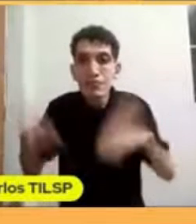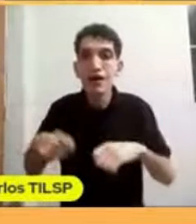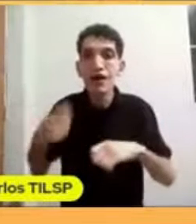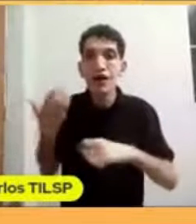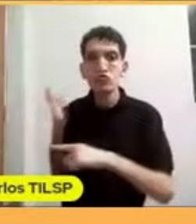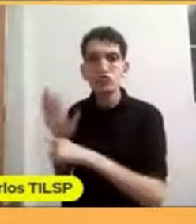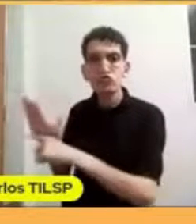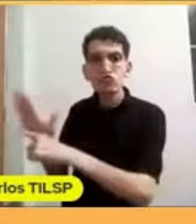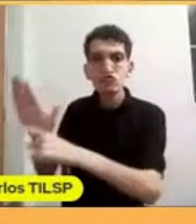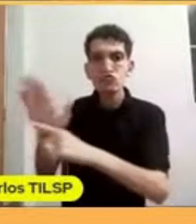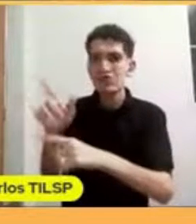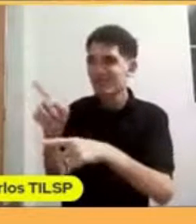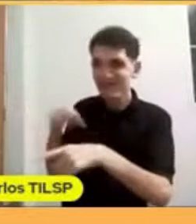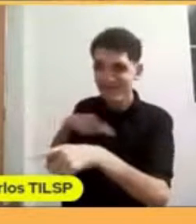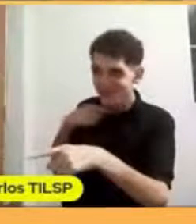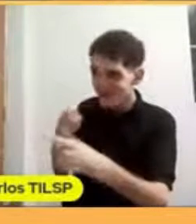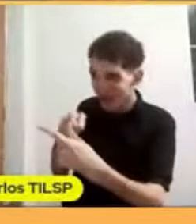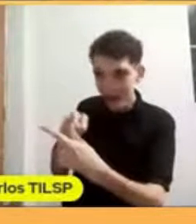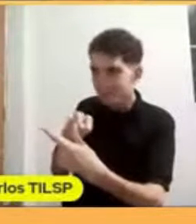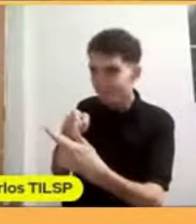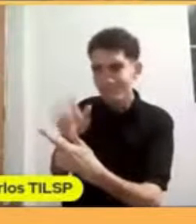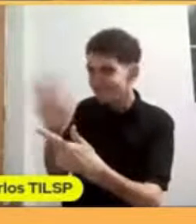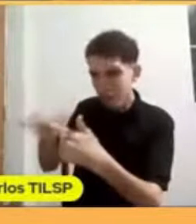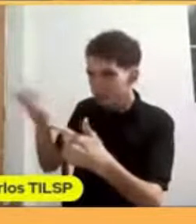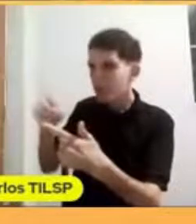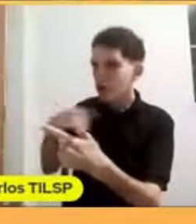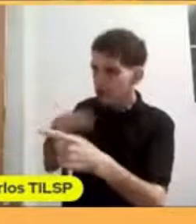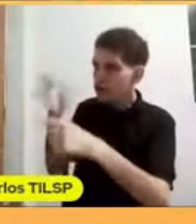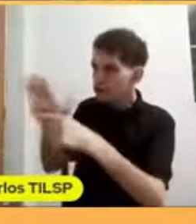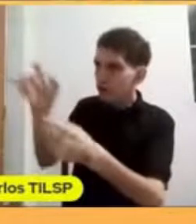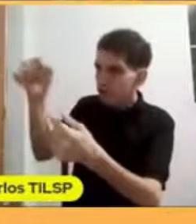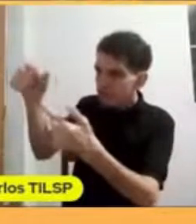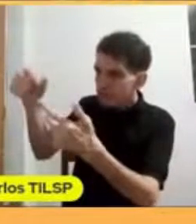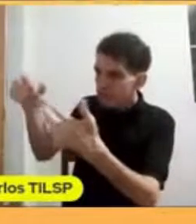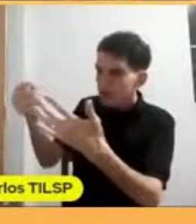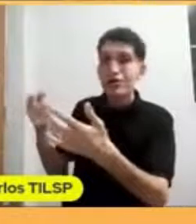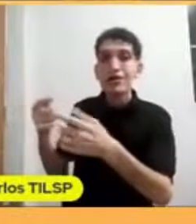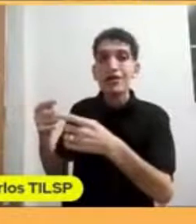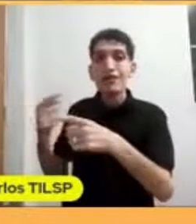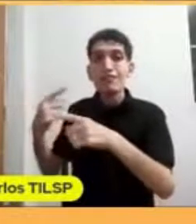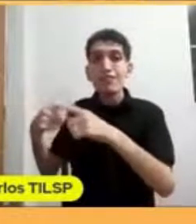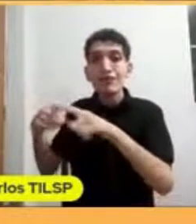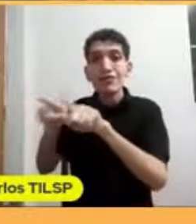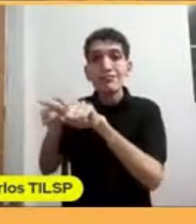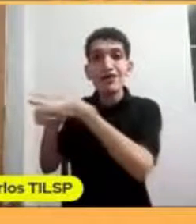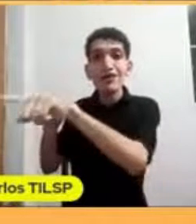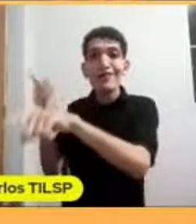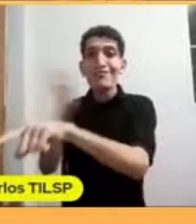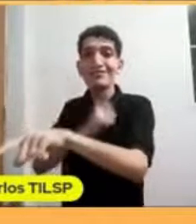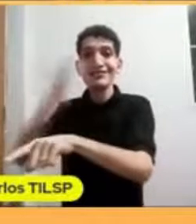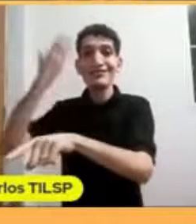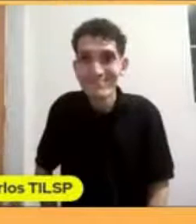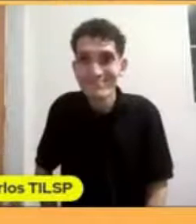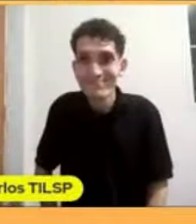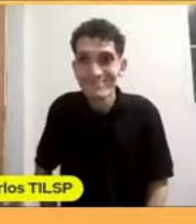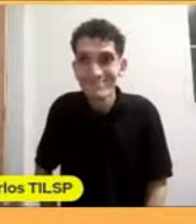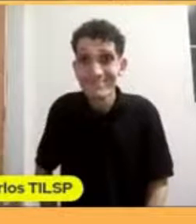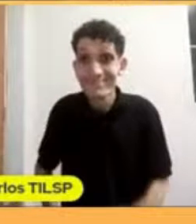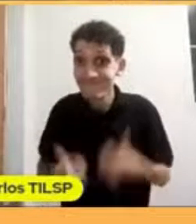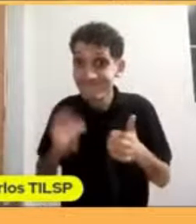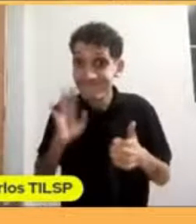e também aprendesse, no caso, o que a gente estava propondo, né, nas aulas, né, de formação